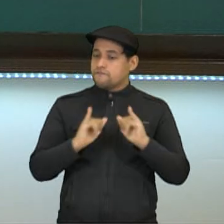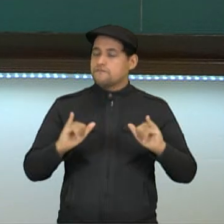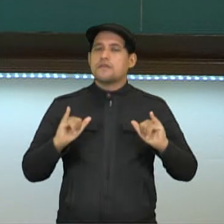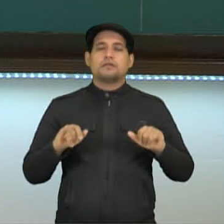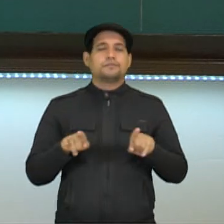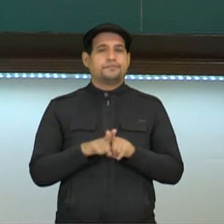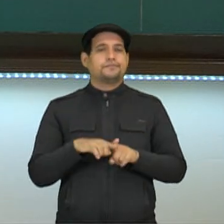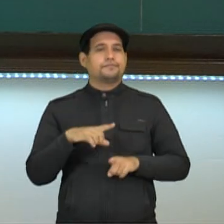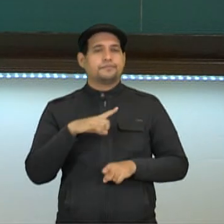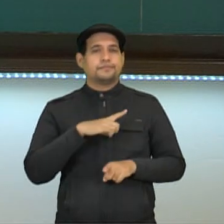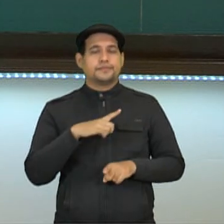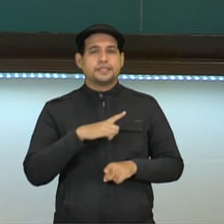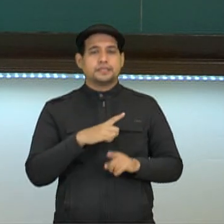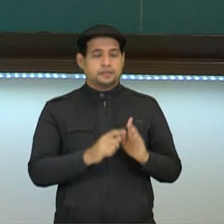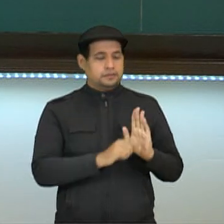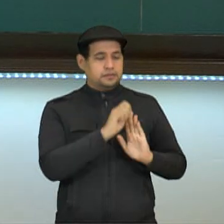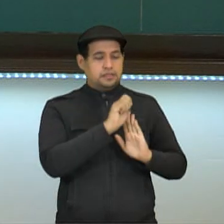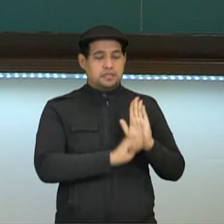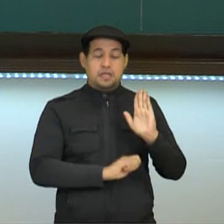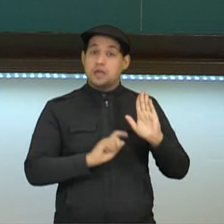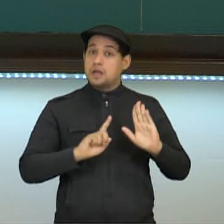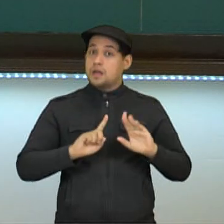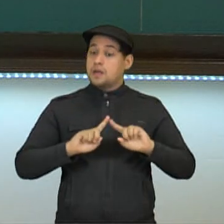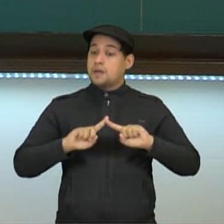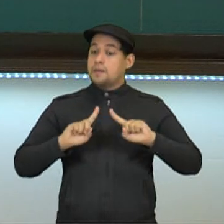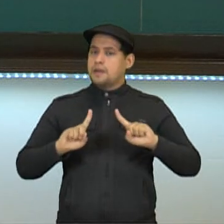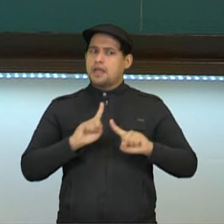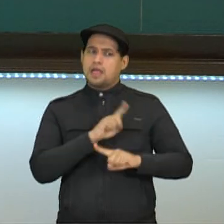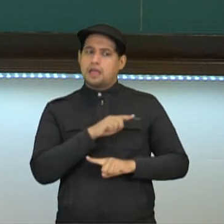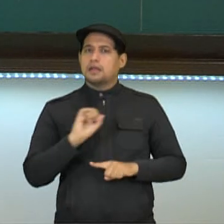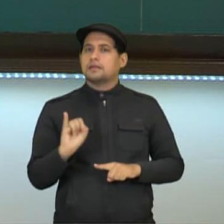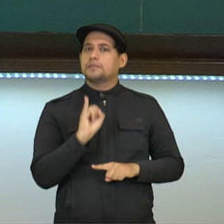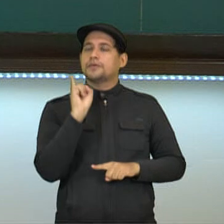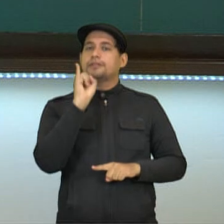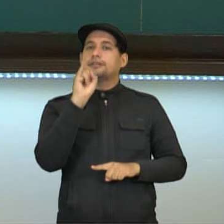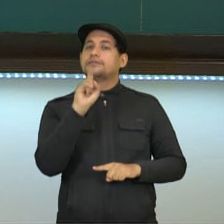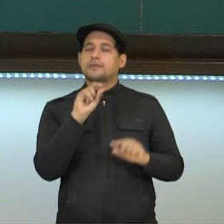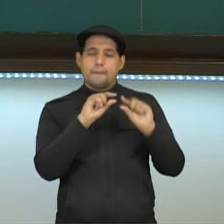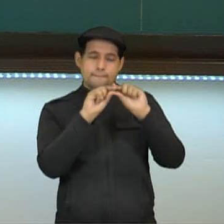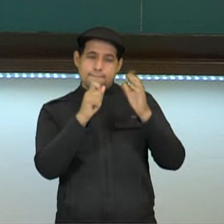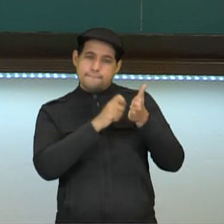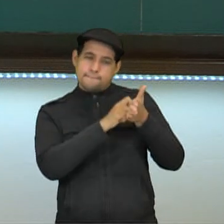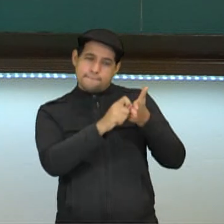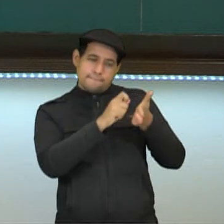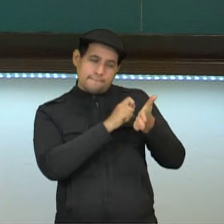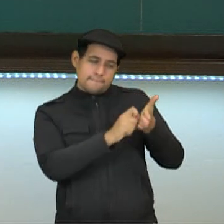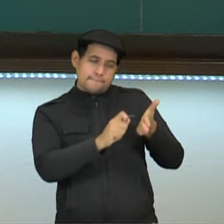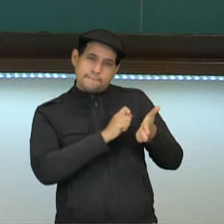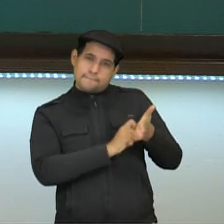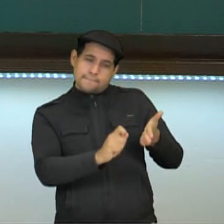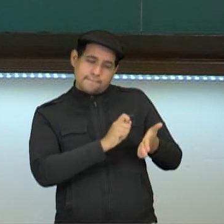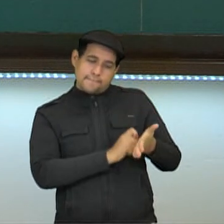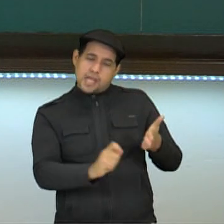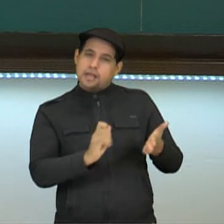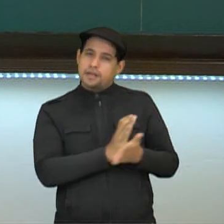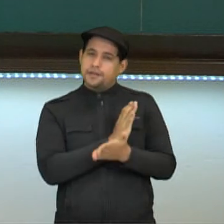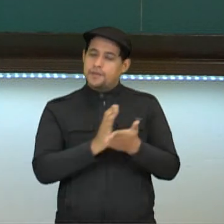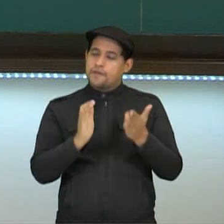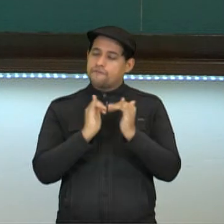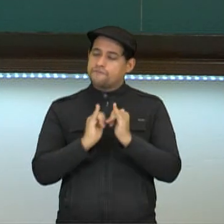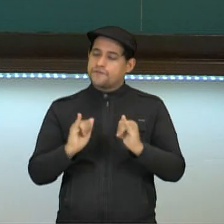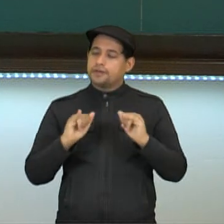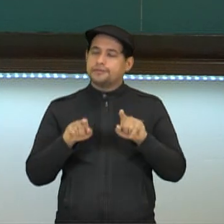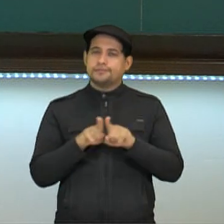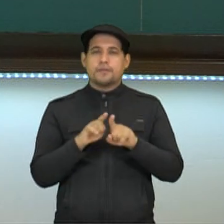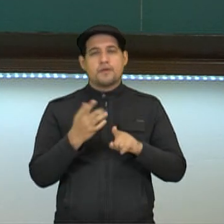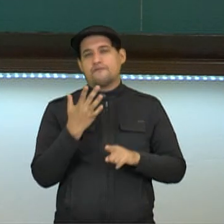e explícitas dos textos. E aí vai ser importante você estar grifando, pintando algumas informações